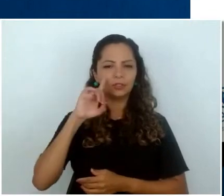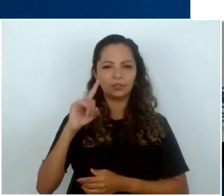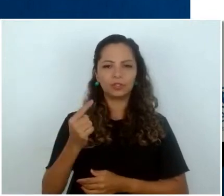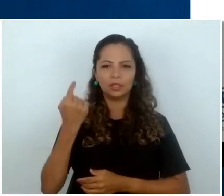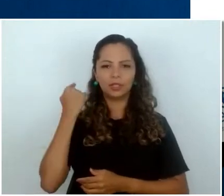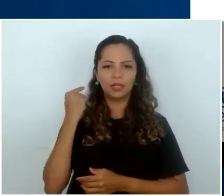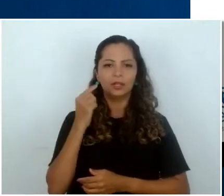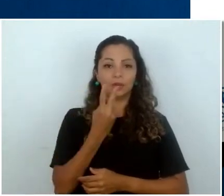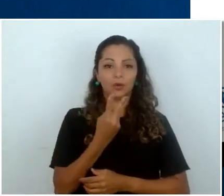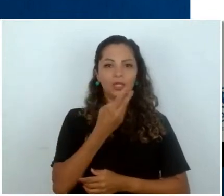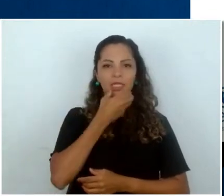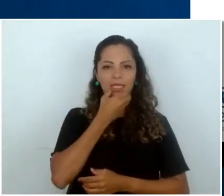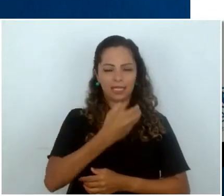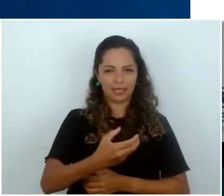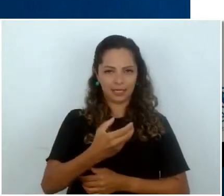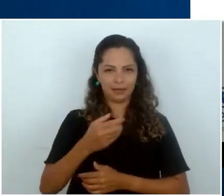dezembro,